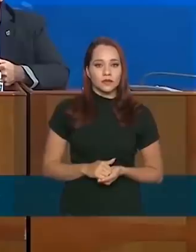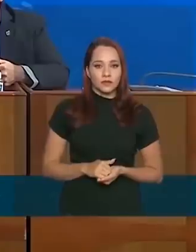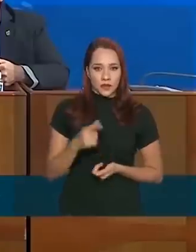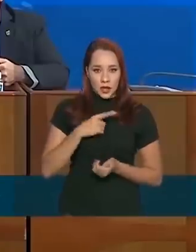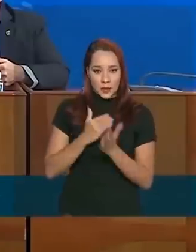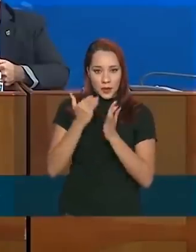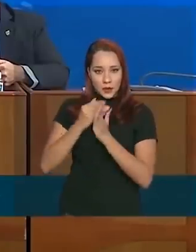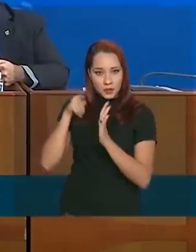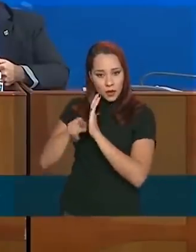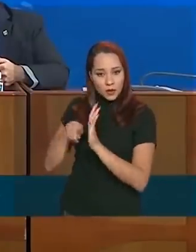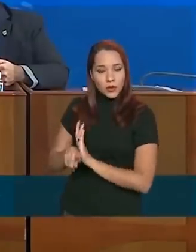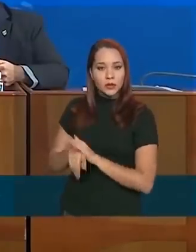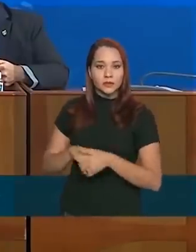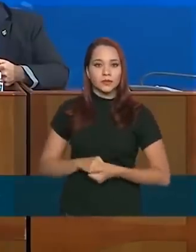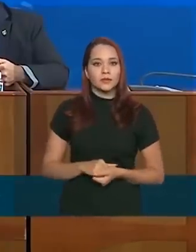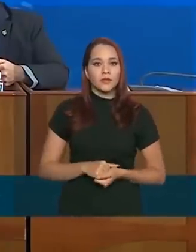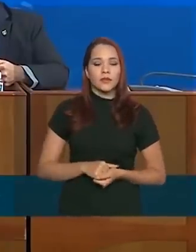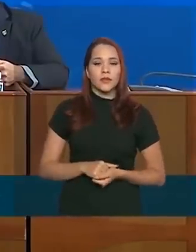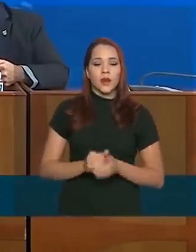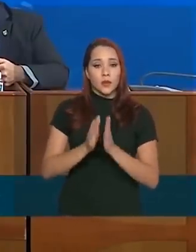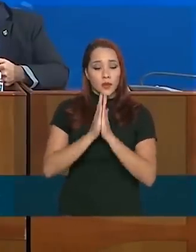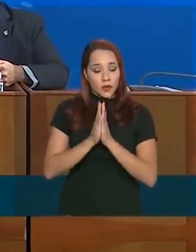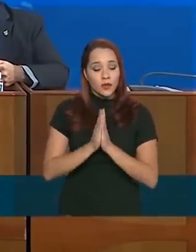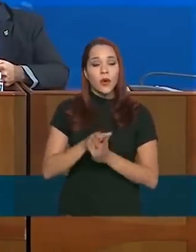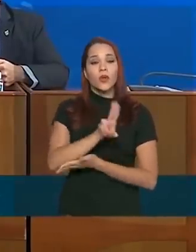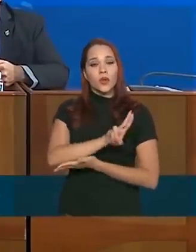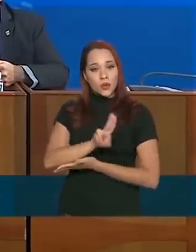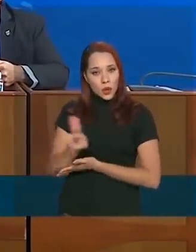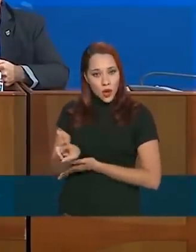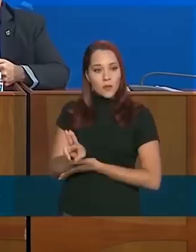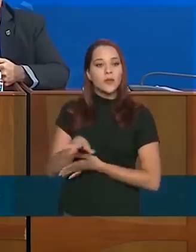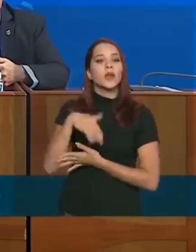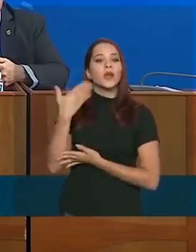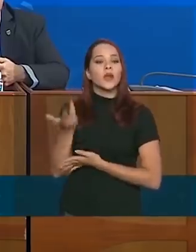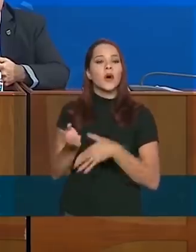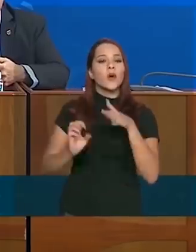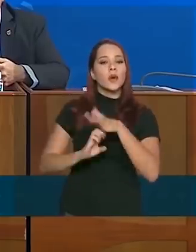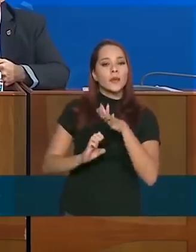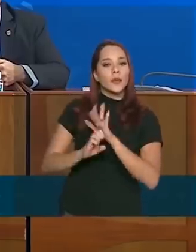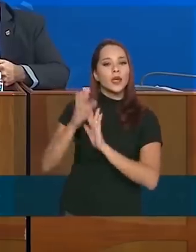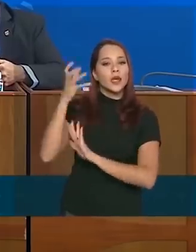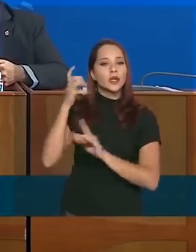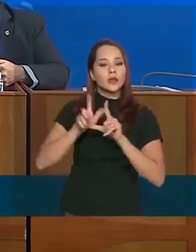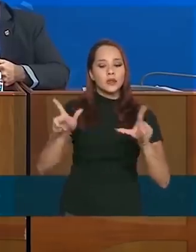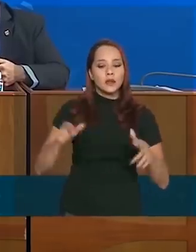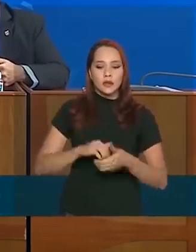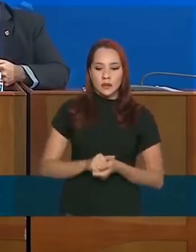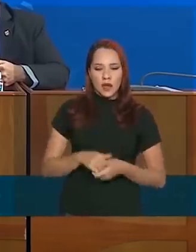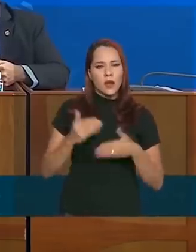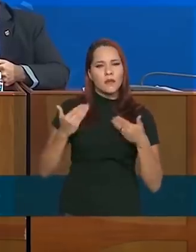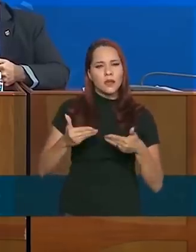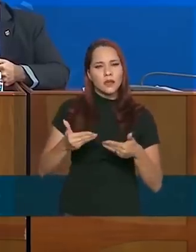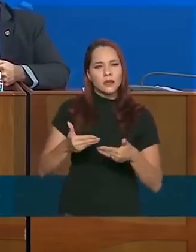Mais alguma pergunta? Por favor, nome e veículo de imprensa no É o Ministério da microfone. Economia que decide